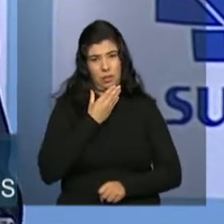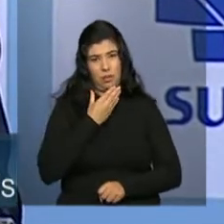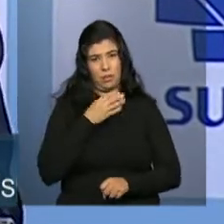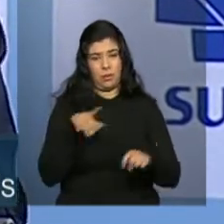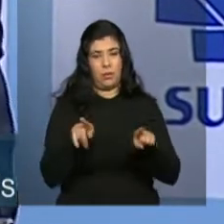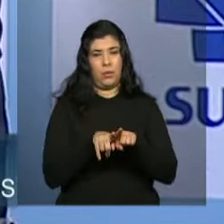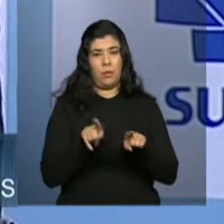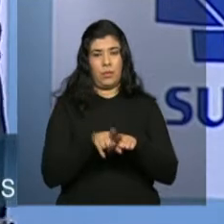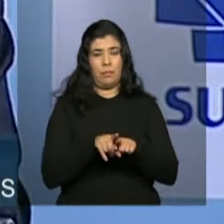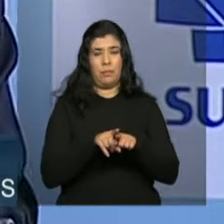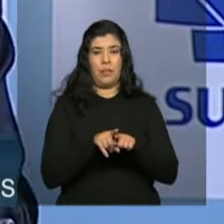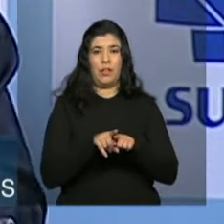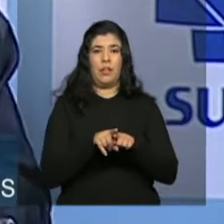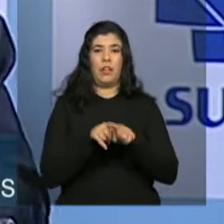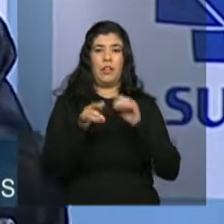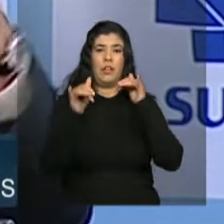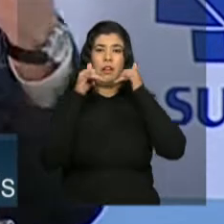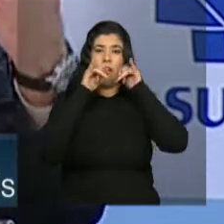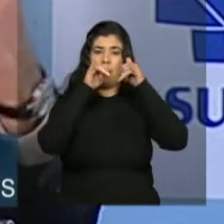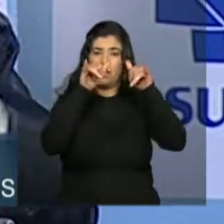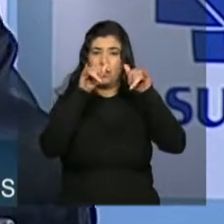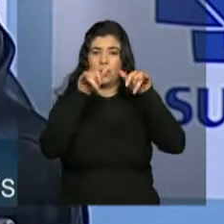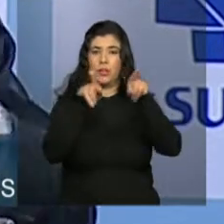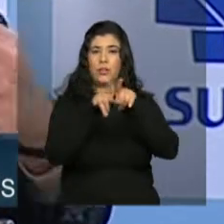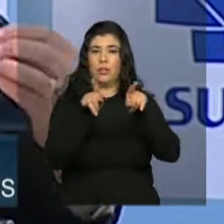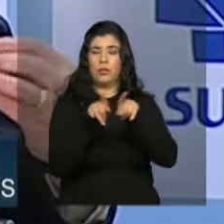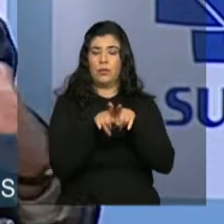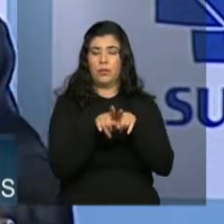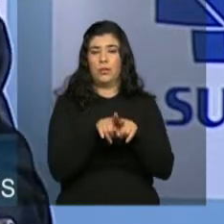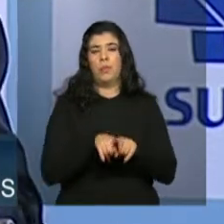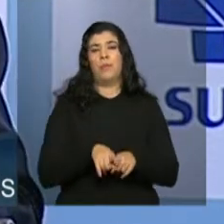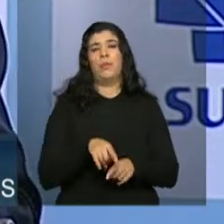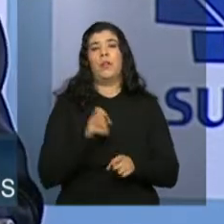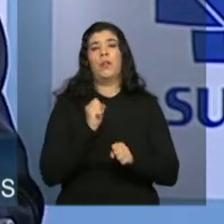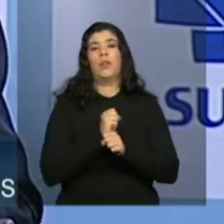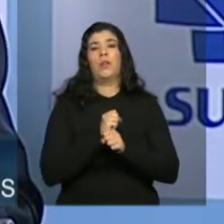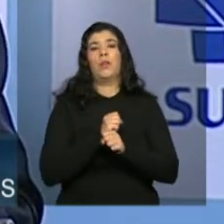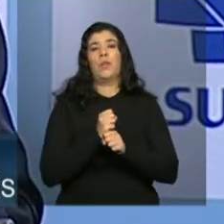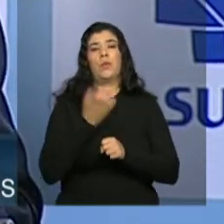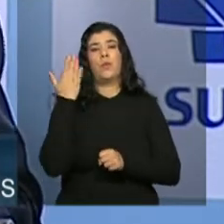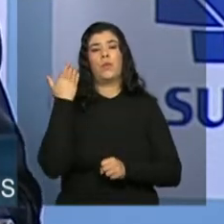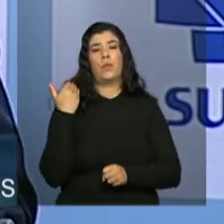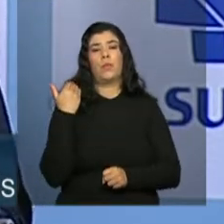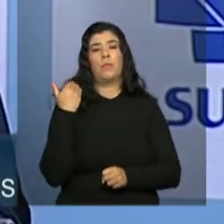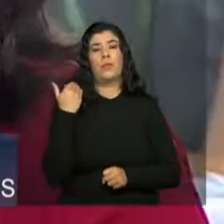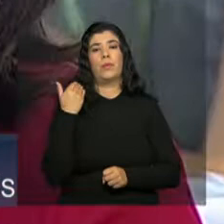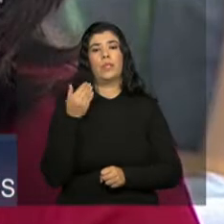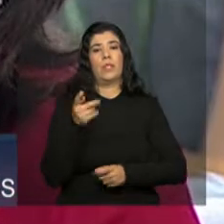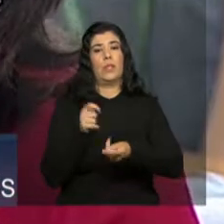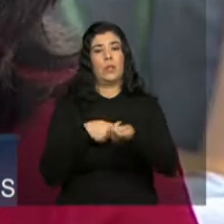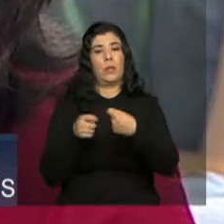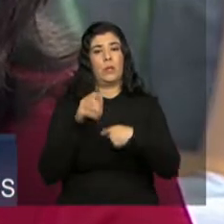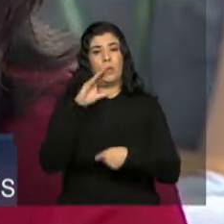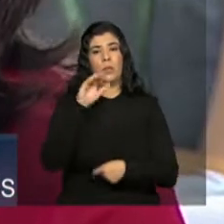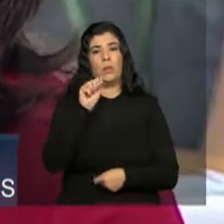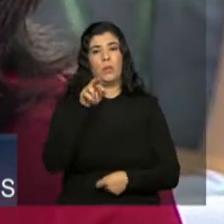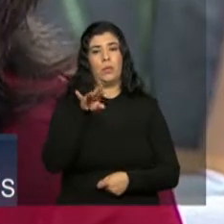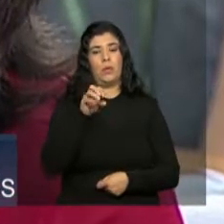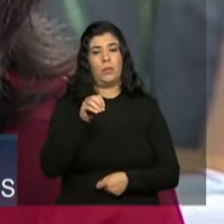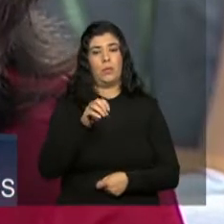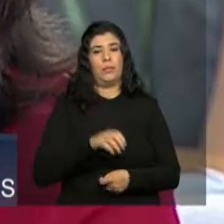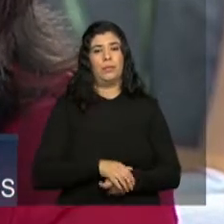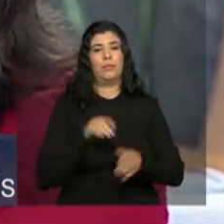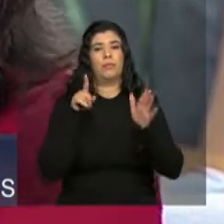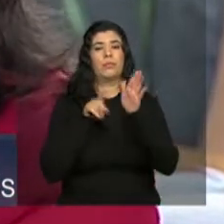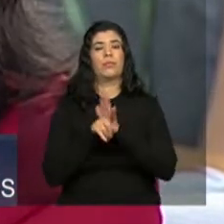Então pega de Janeiro a Dezembro para o ano vai pegar de Janeiro a Dezembro Agora eu tenho uma pergunta de